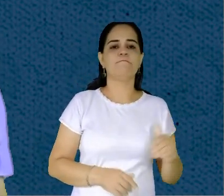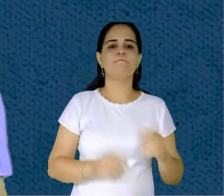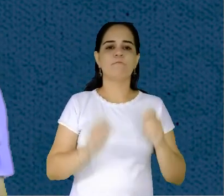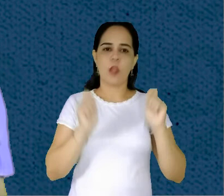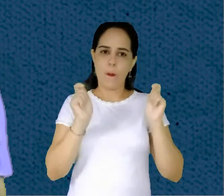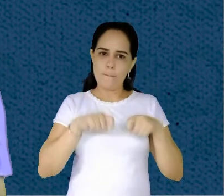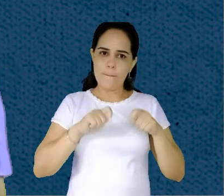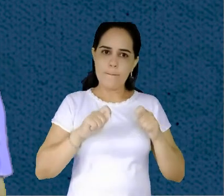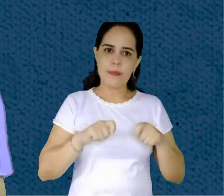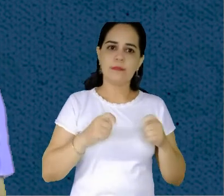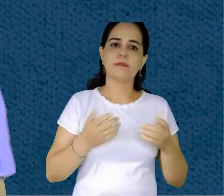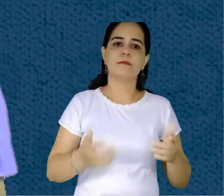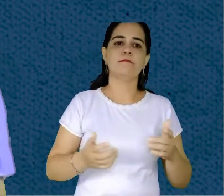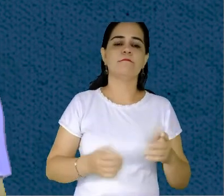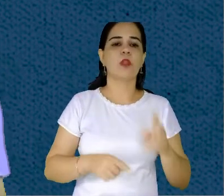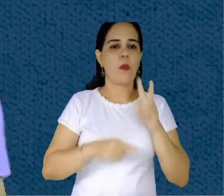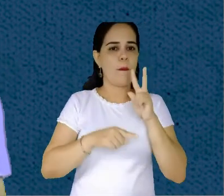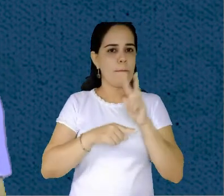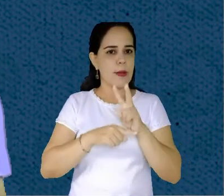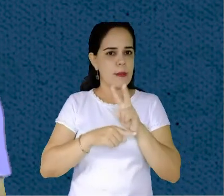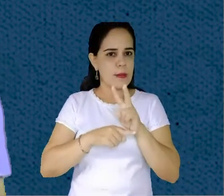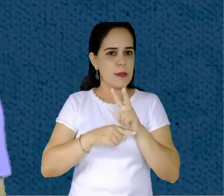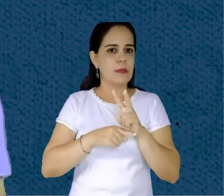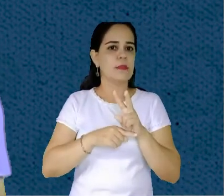do abuso e da exploração.